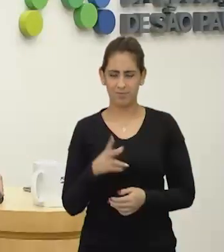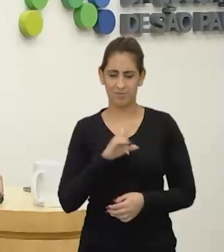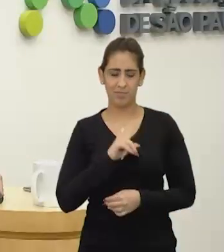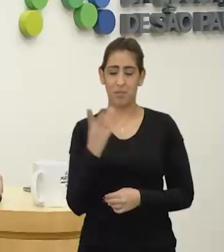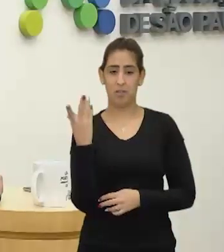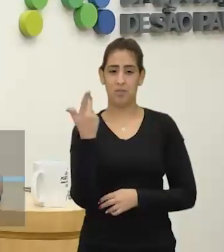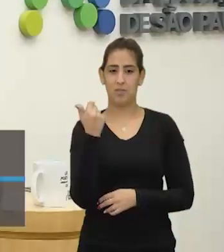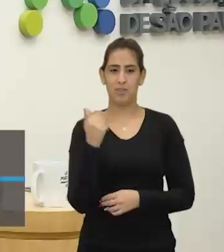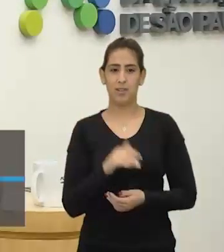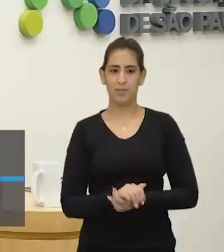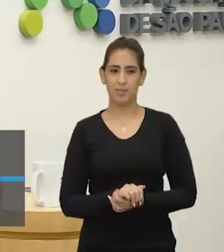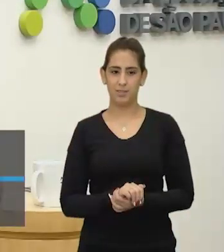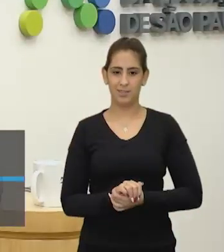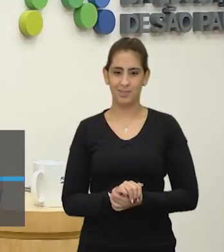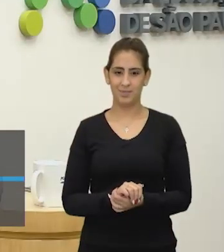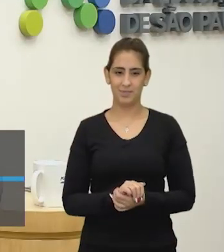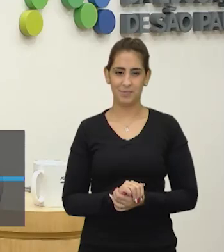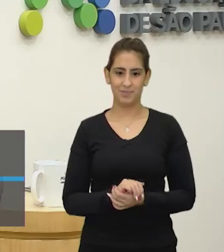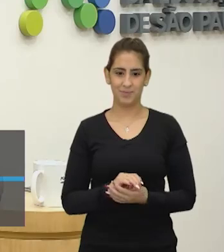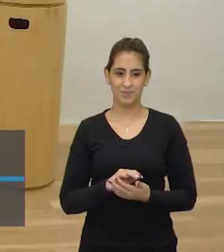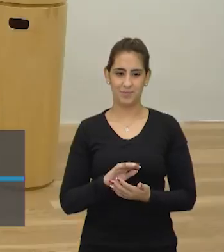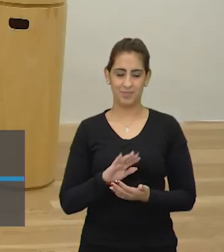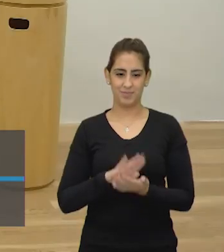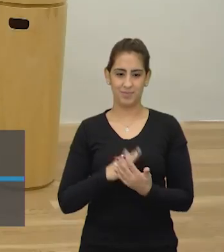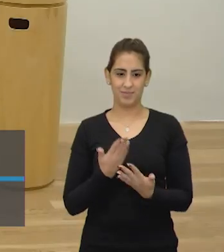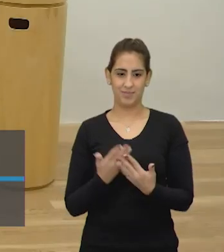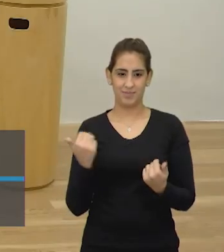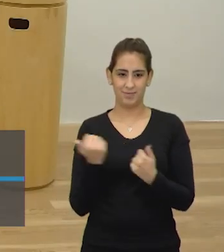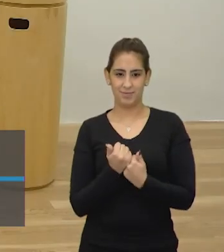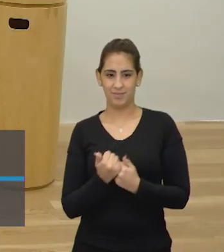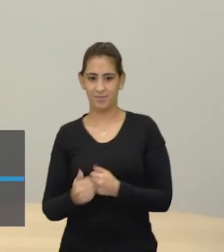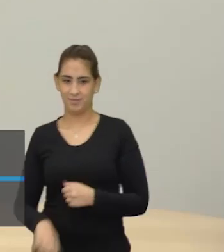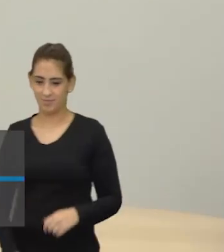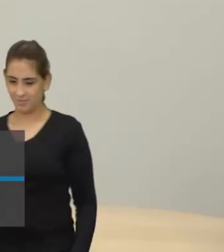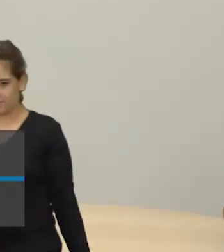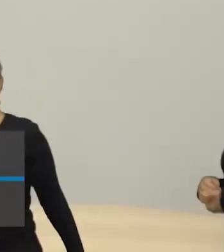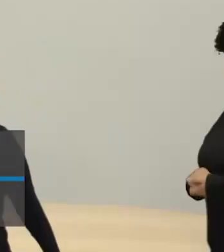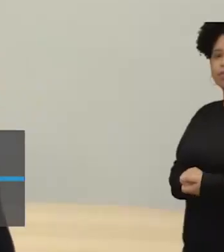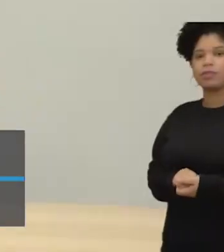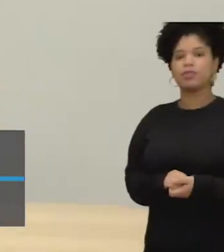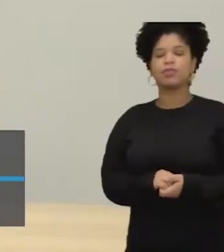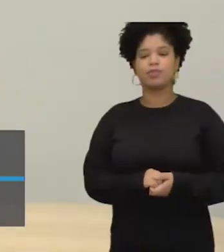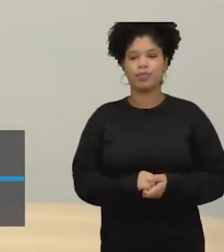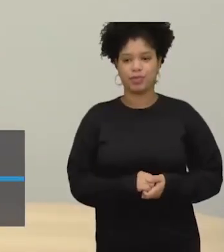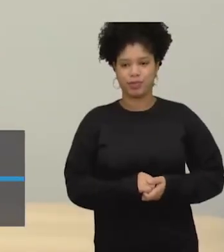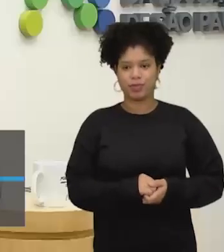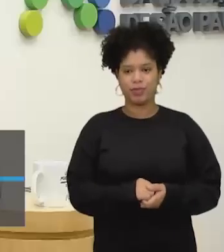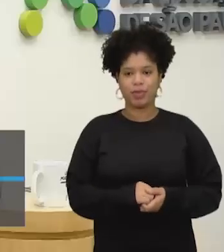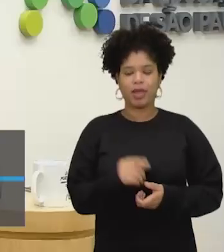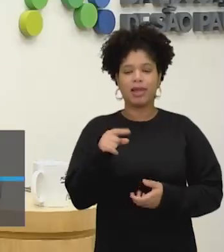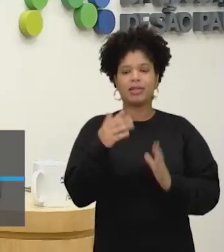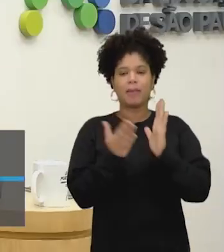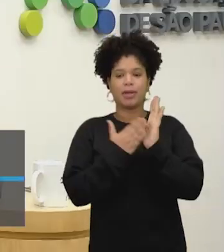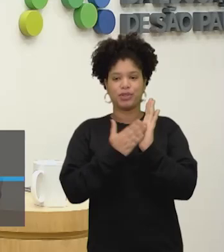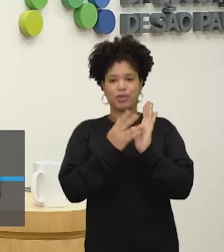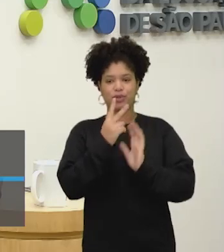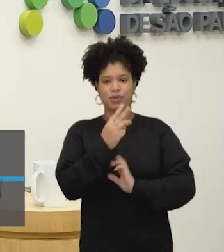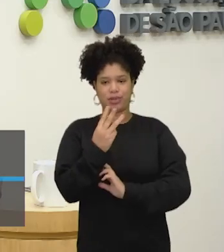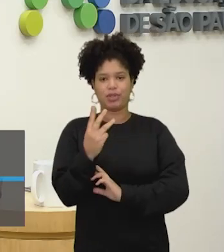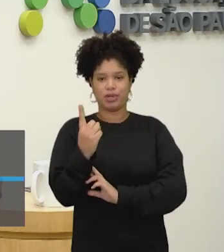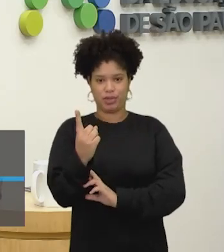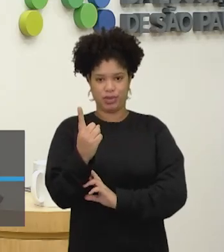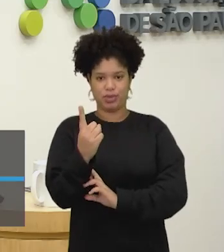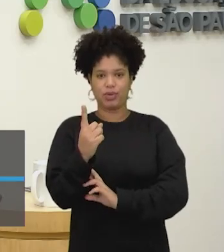maravilhoso, espetacular, Augusto dos Anjos. São Paulo faz escolas, página 231, professora. Obrigado, página